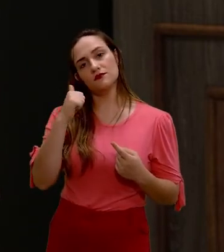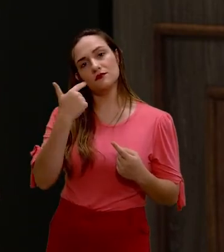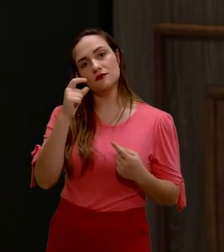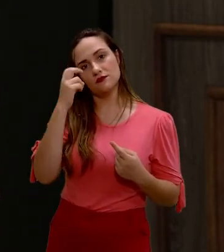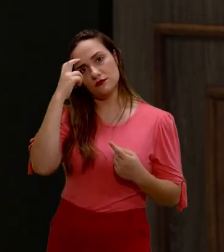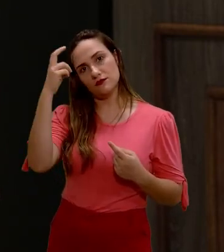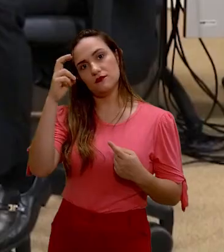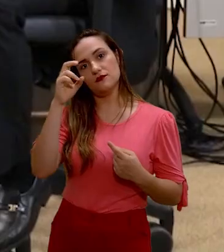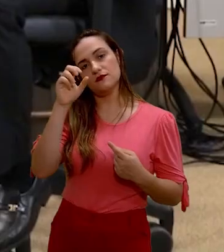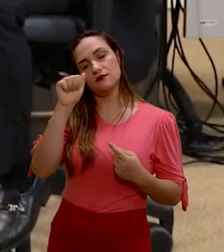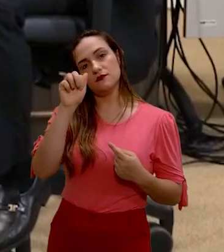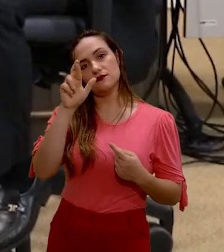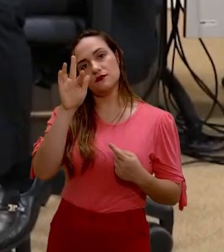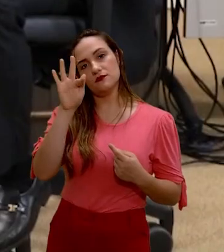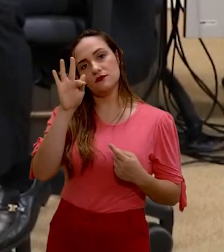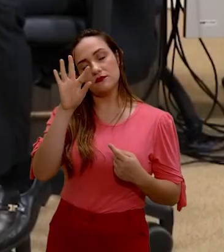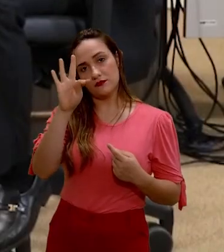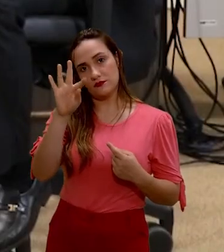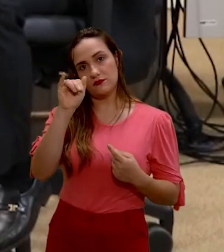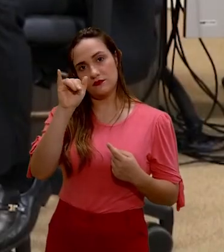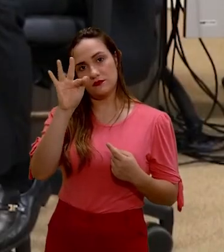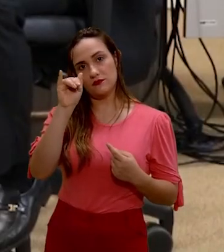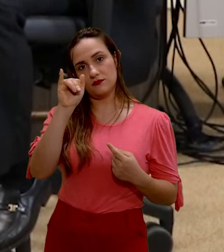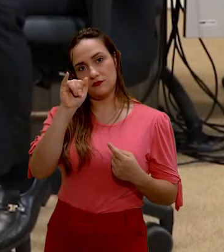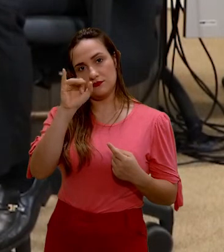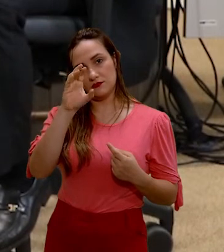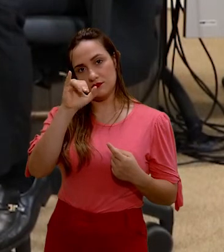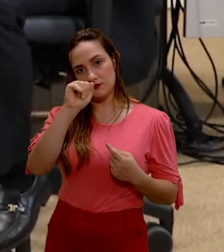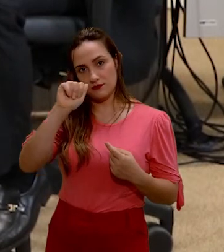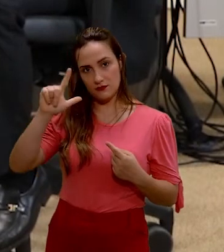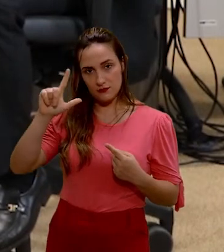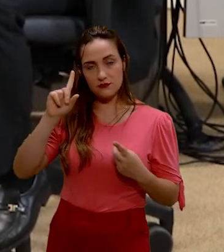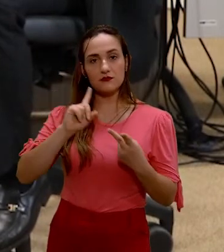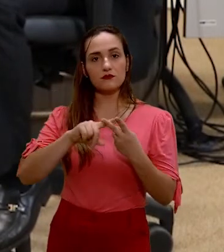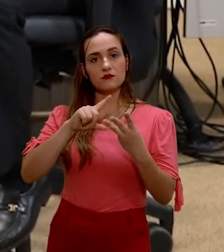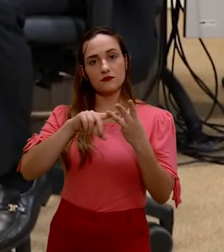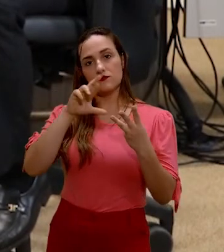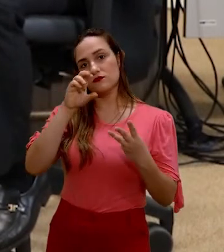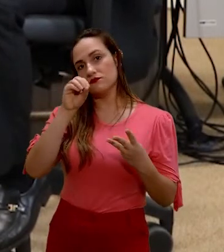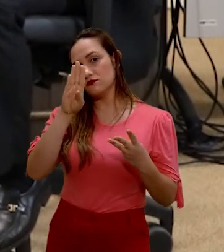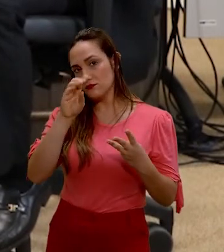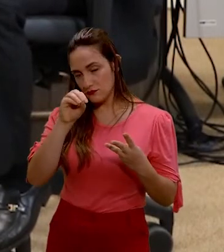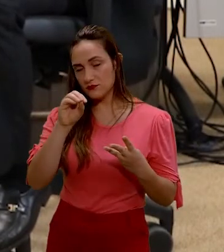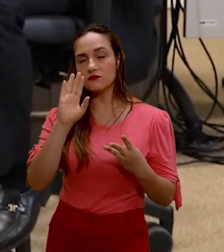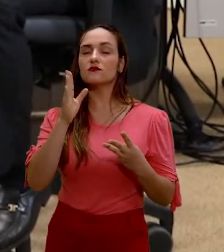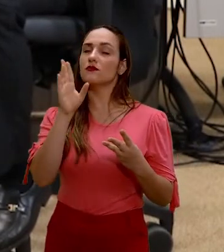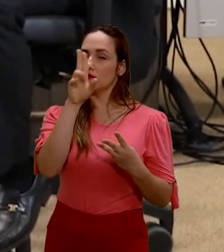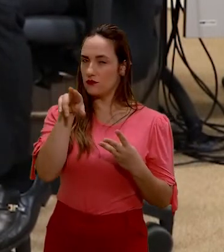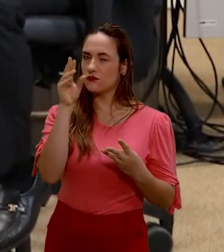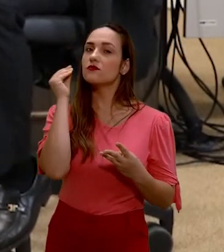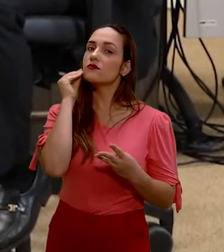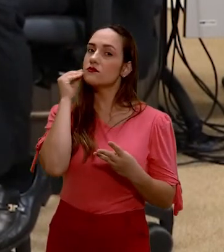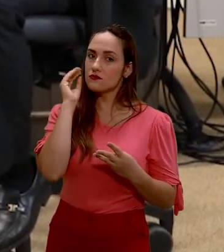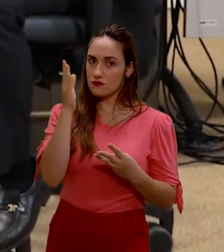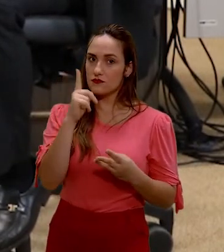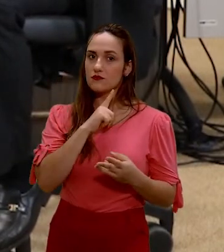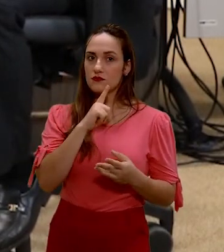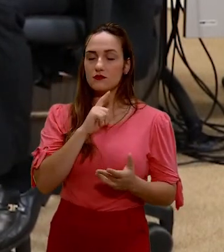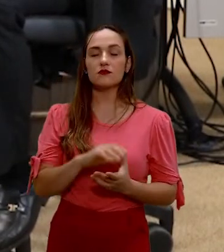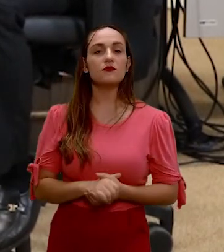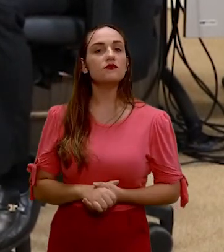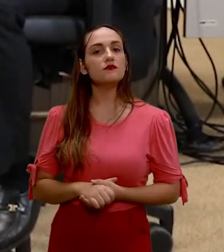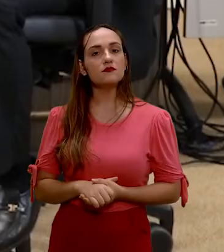inteligência artificial, uso de robôs, e isso o tribunal já está testando algumas soluções nesse